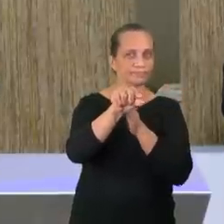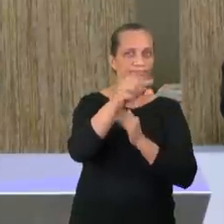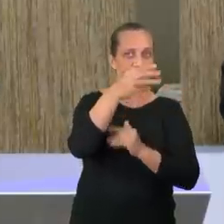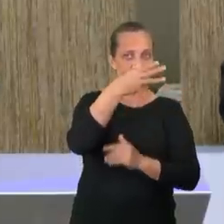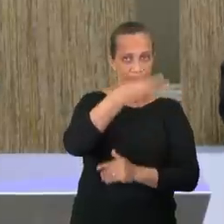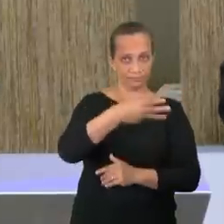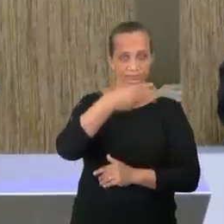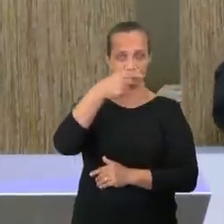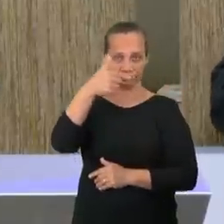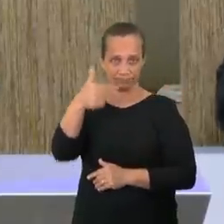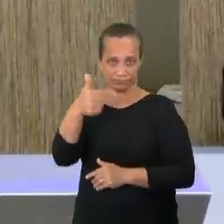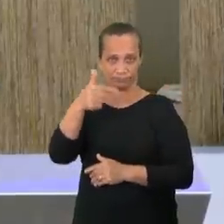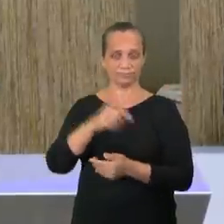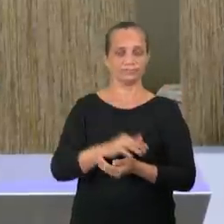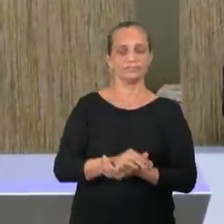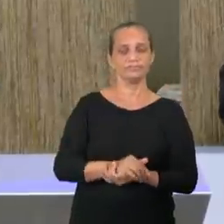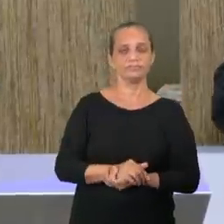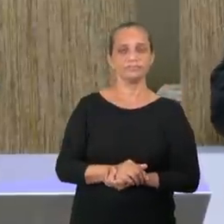32.